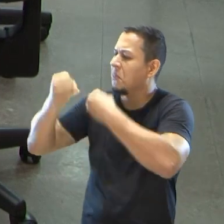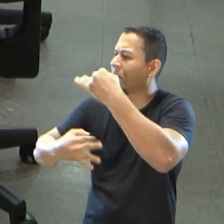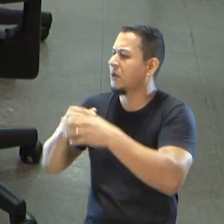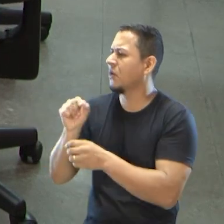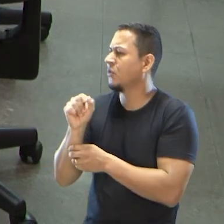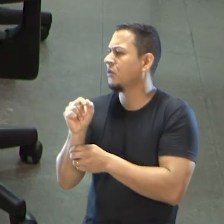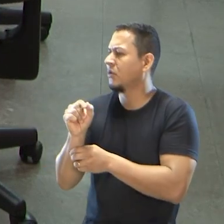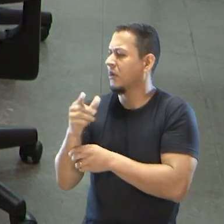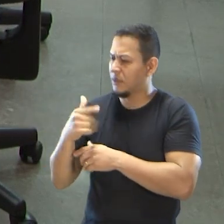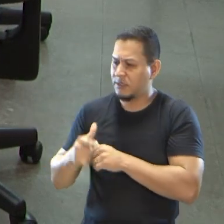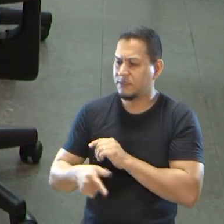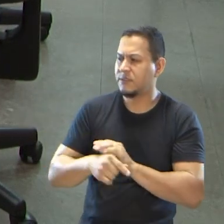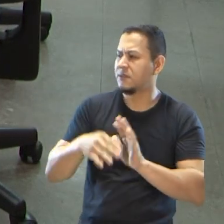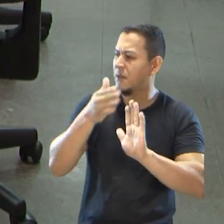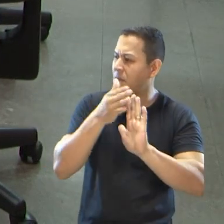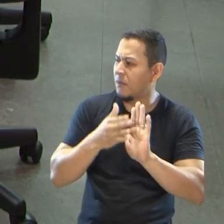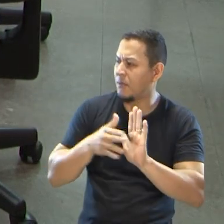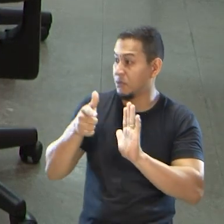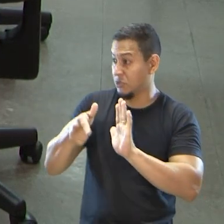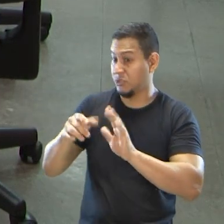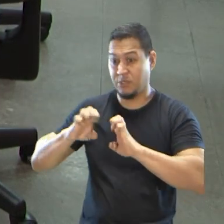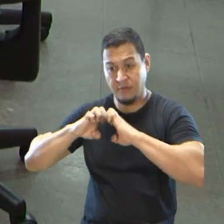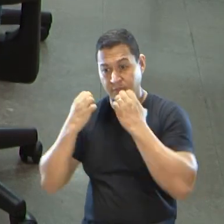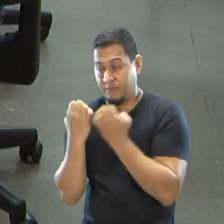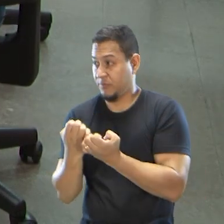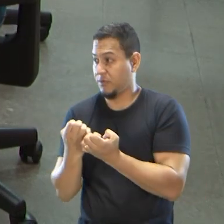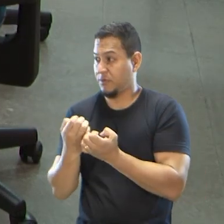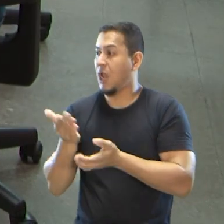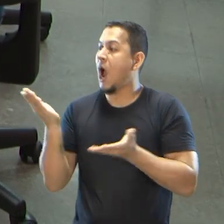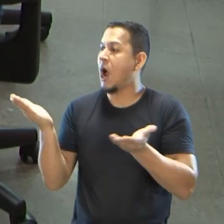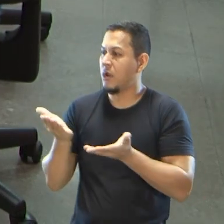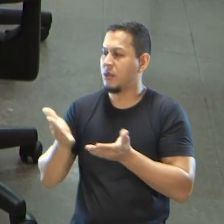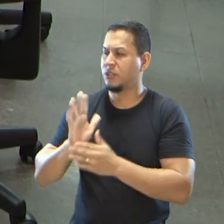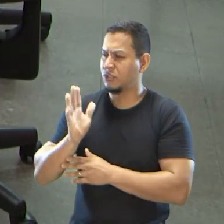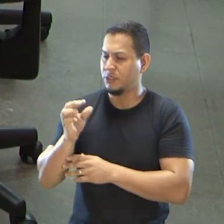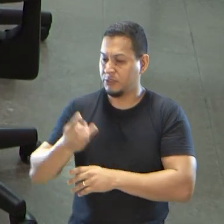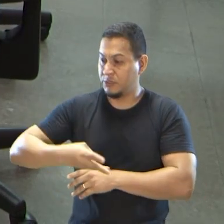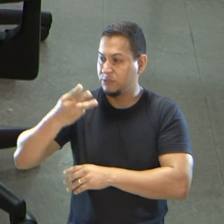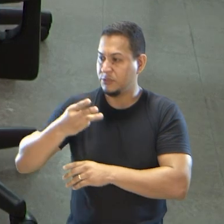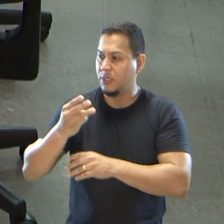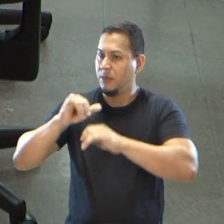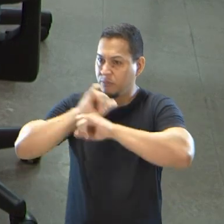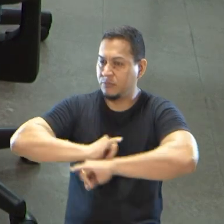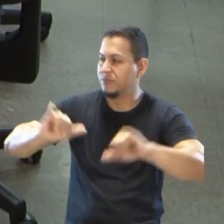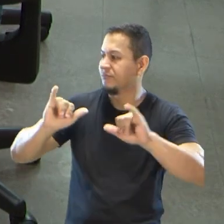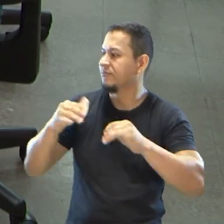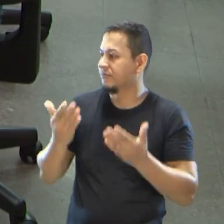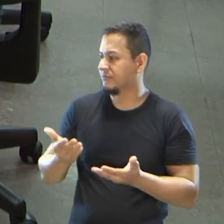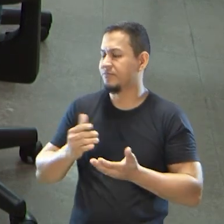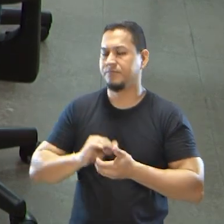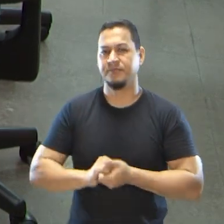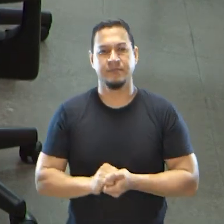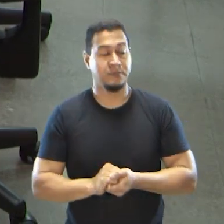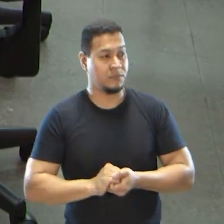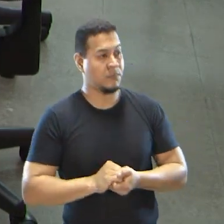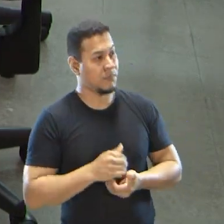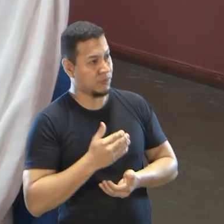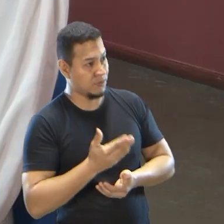é essa jornada, né? Qual o objetivo desse evento que está agora na terceira edição?